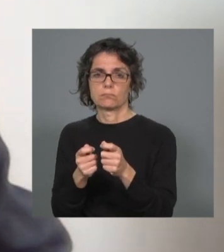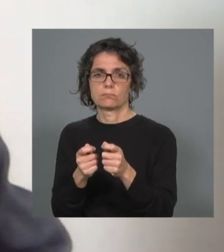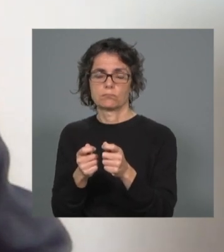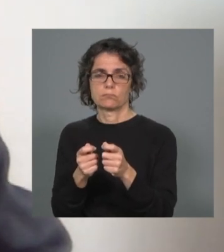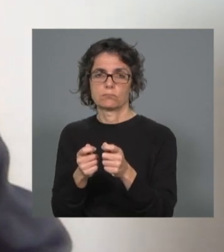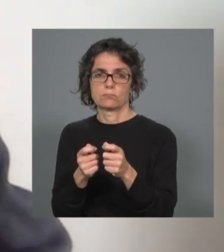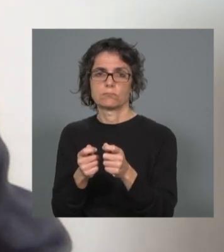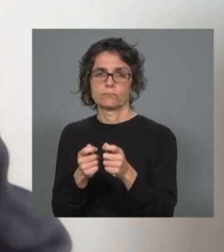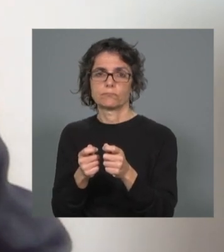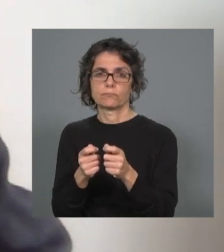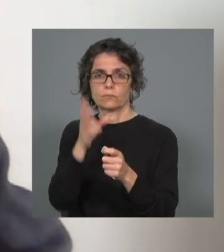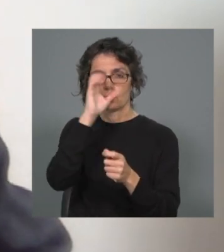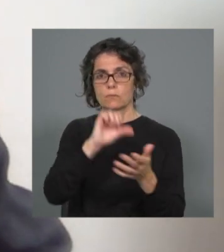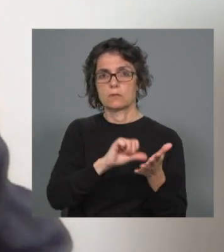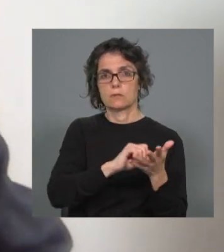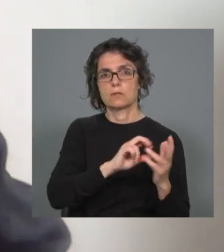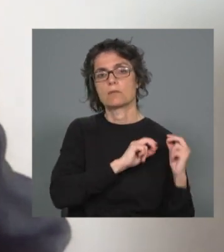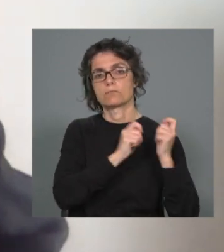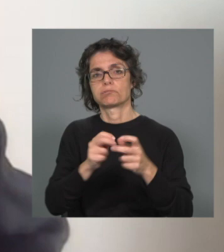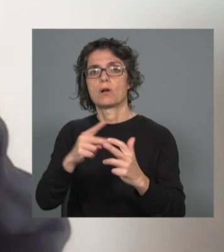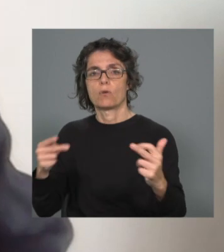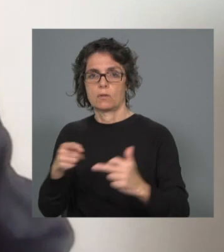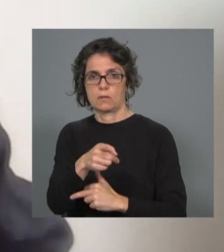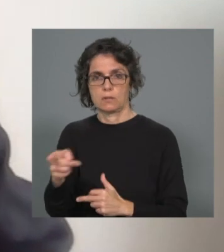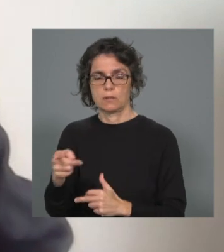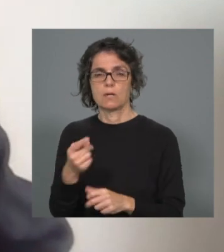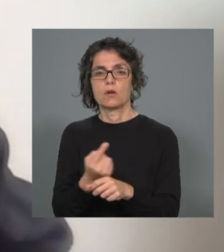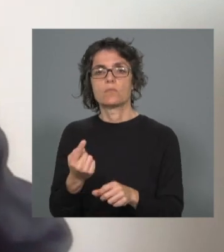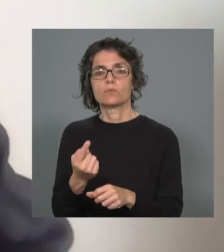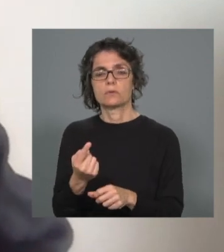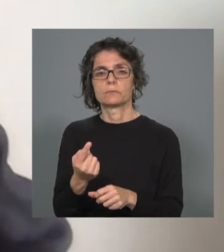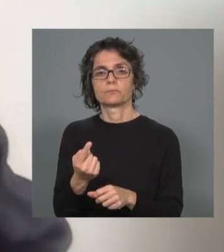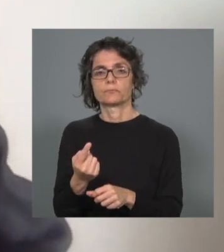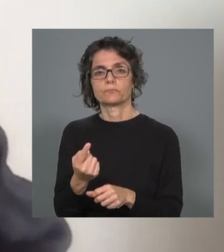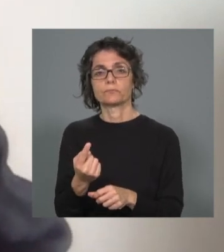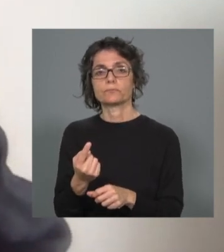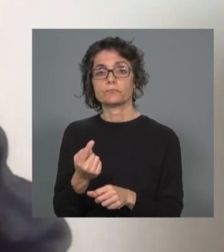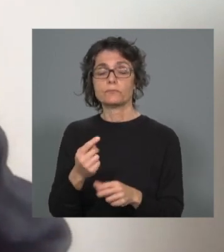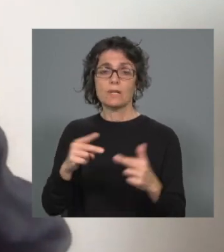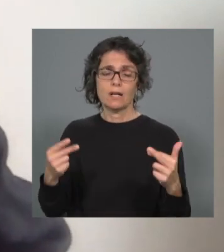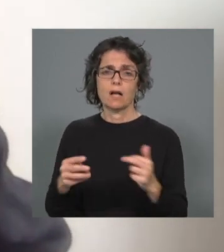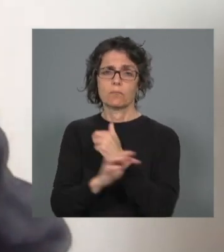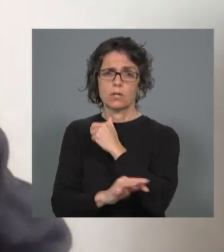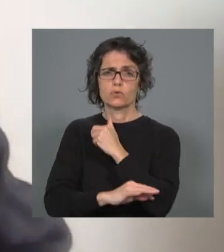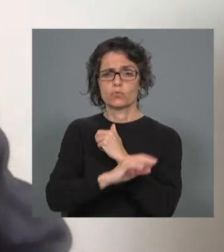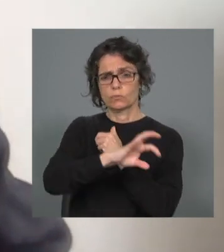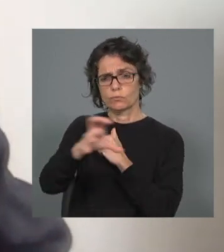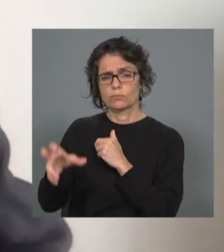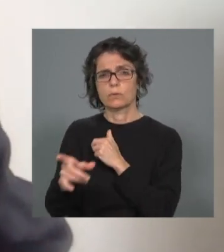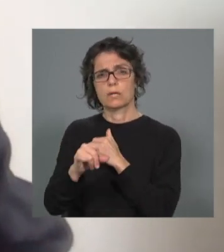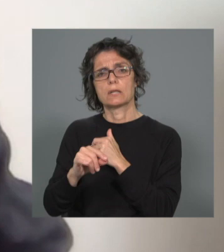do poder central para as autarquias, uma vez que as autarquias, as câmaras e as juntas, juntamente